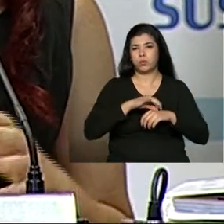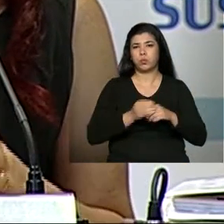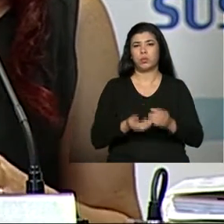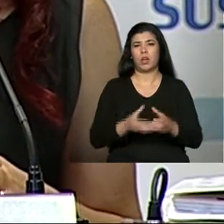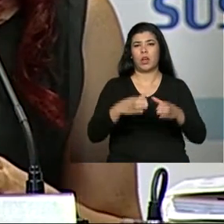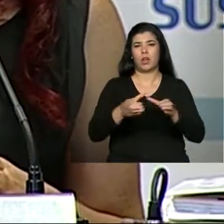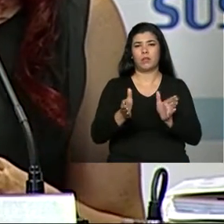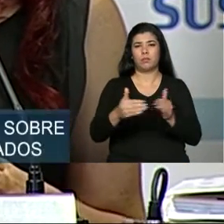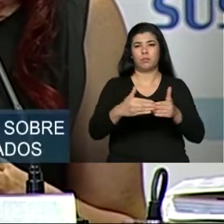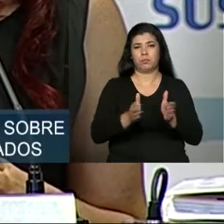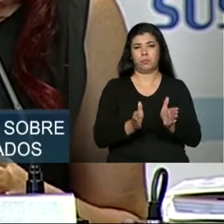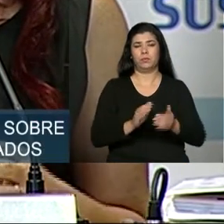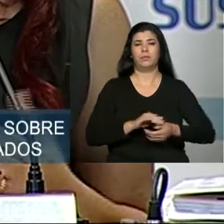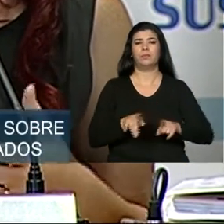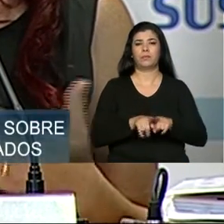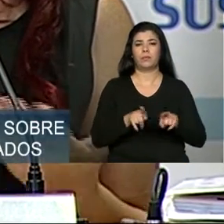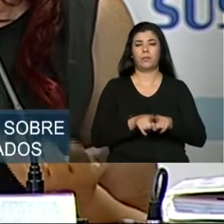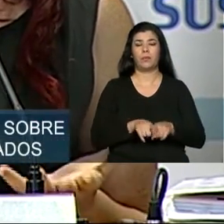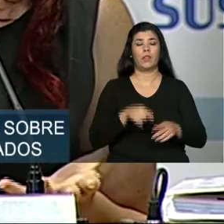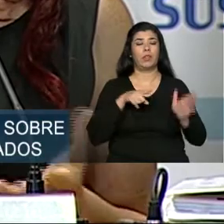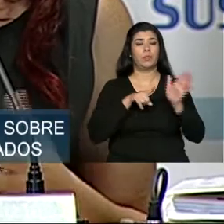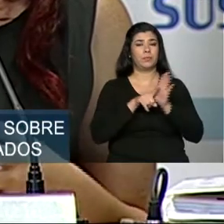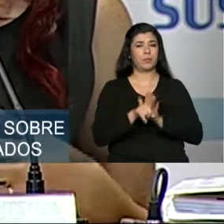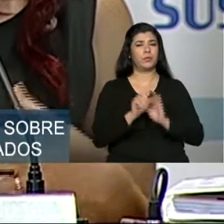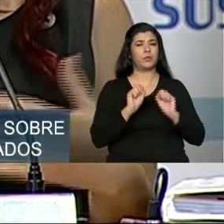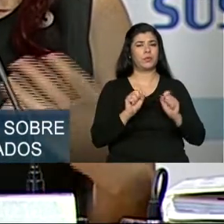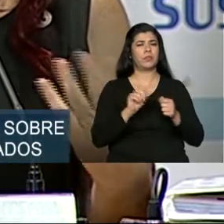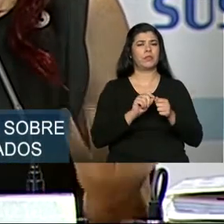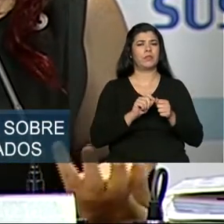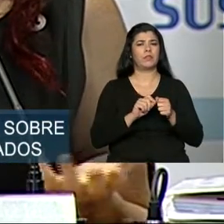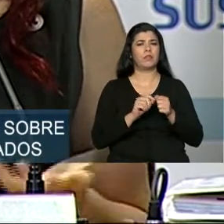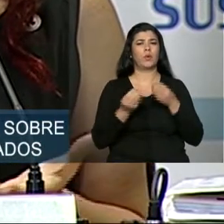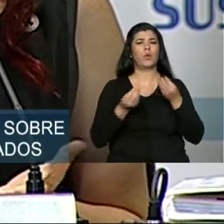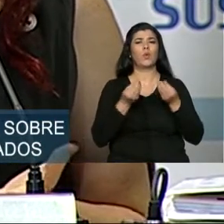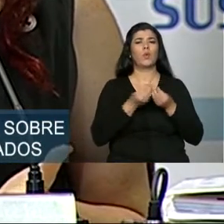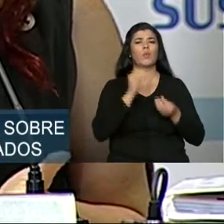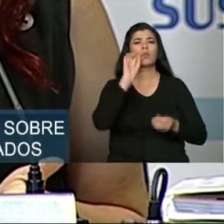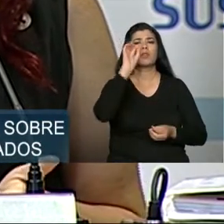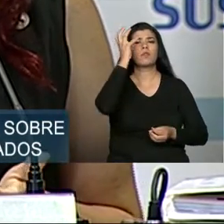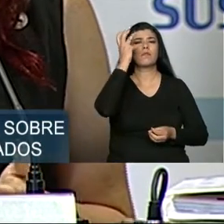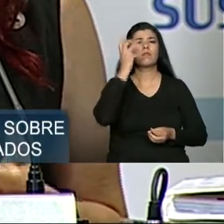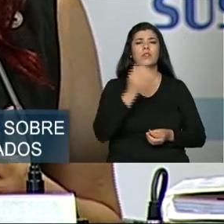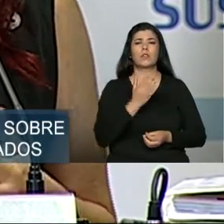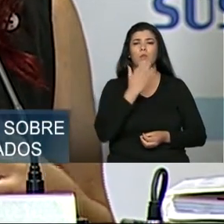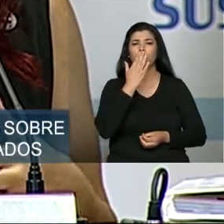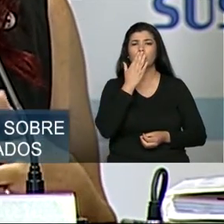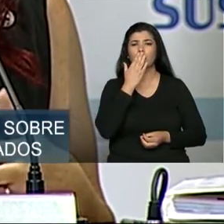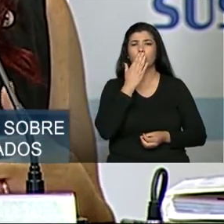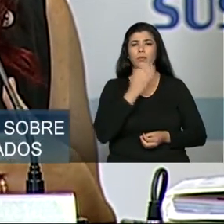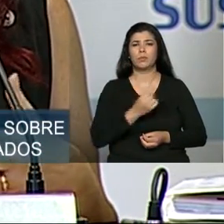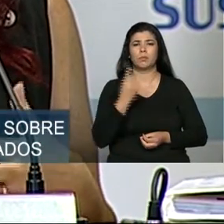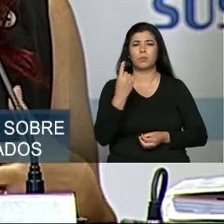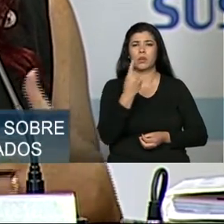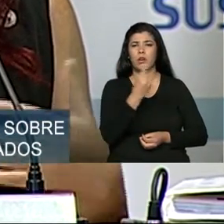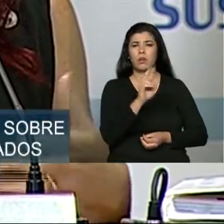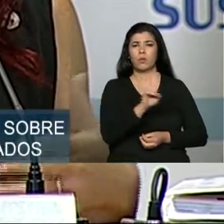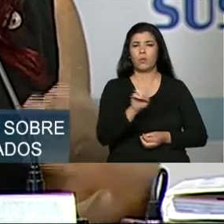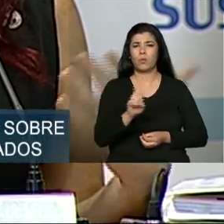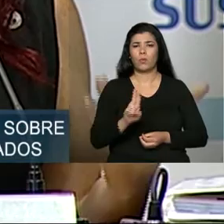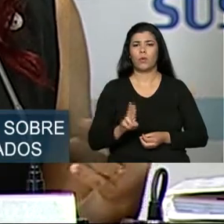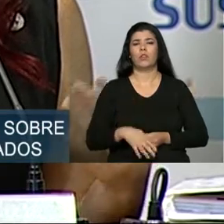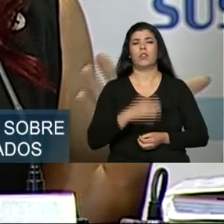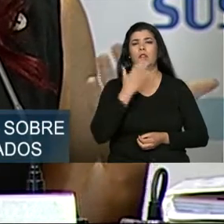alimentos, uma pergunta que pode ser por como são definidos esses alimentos, né? São aqueles alimentos